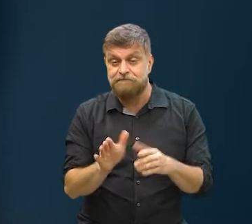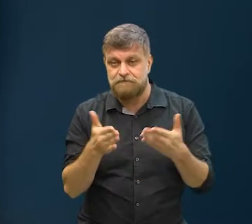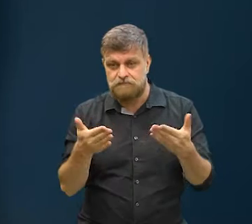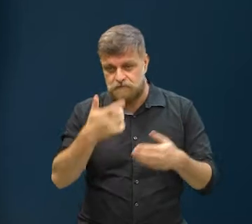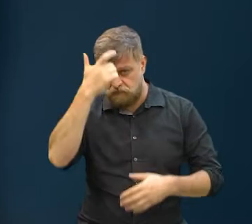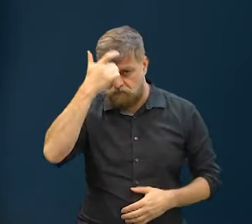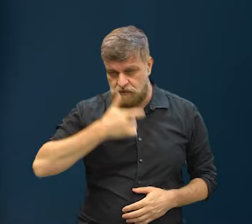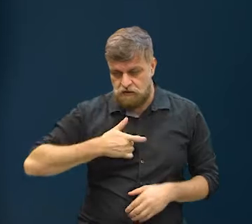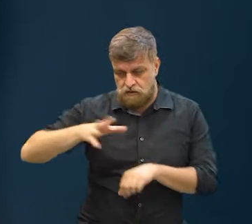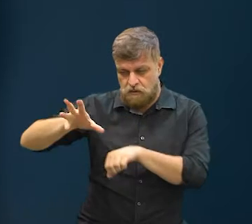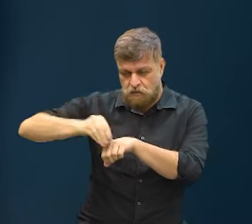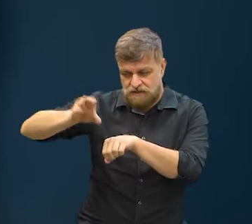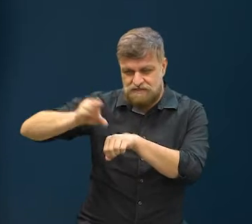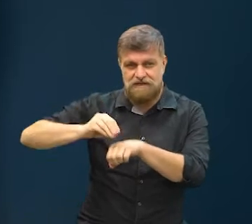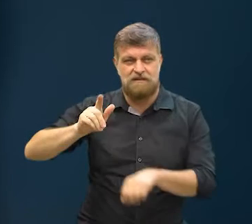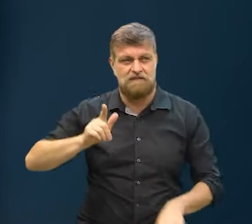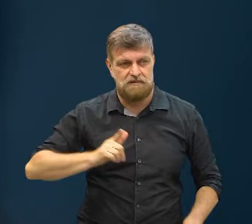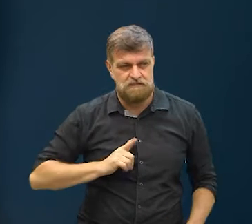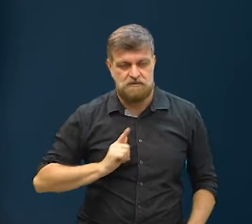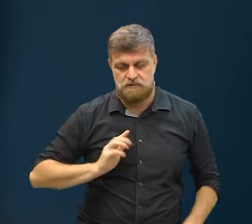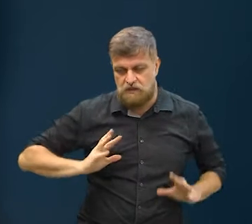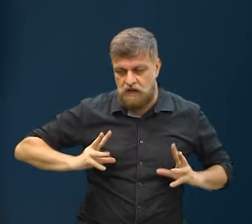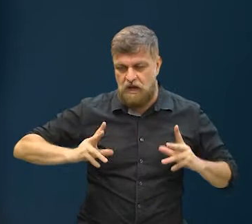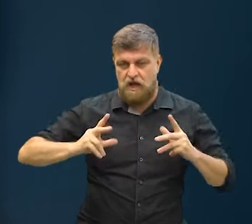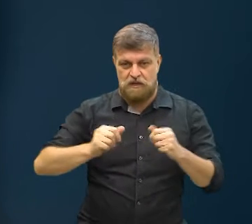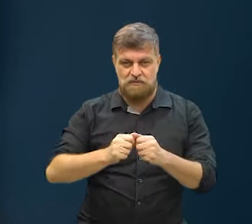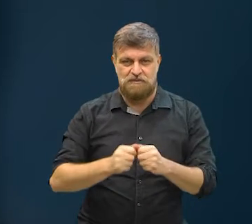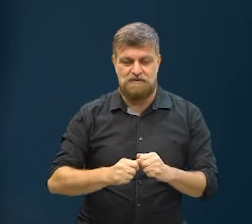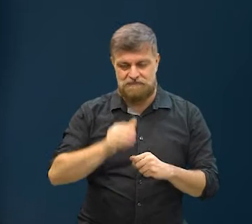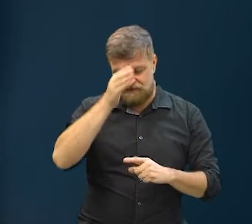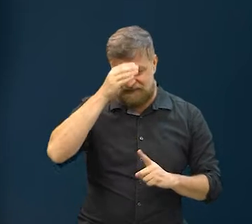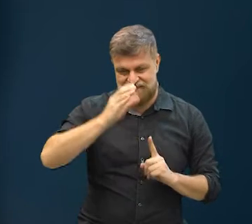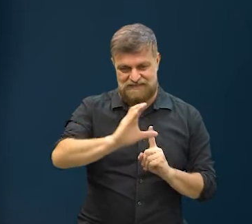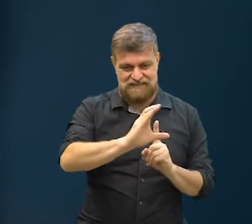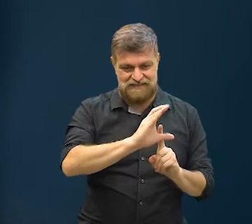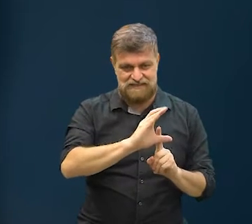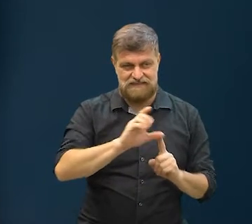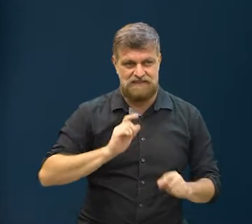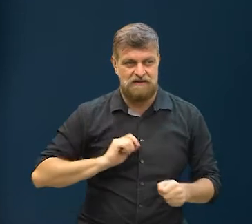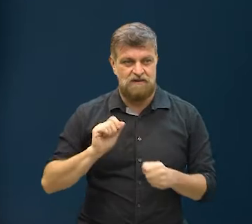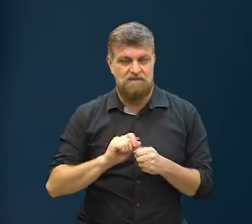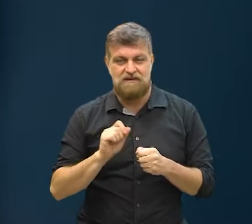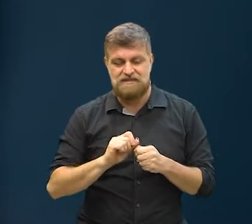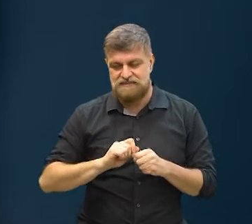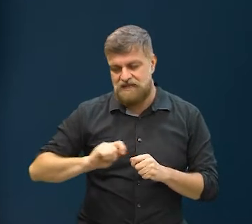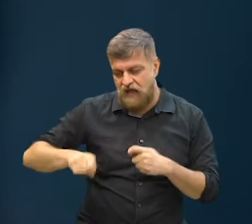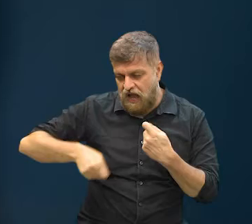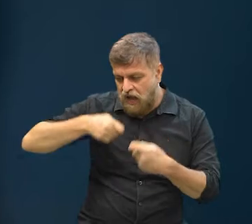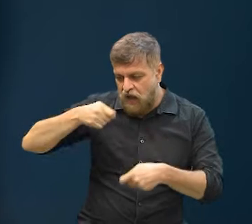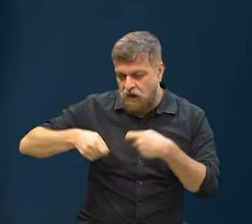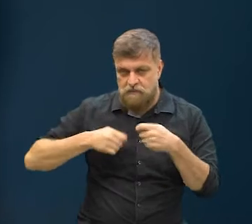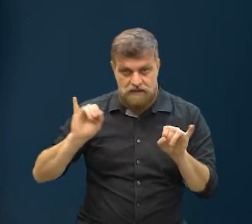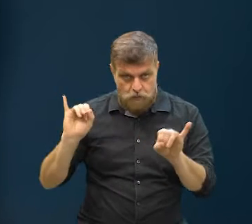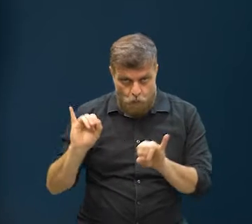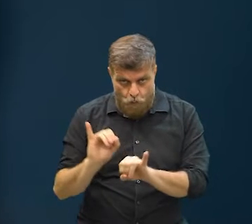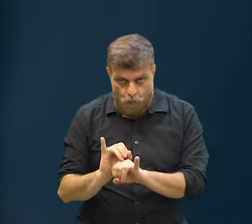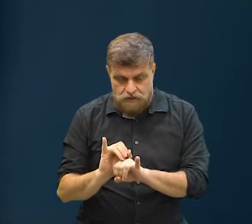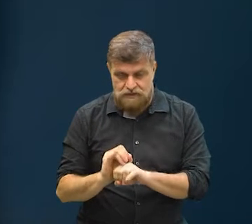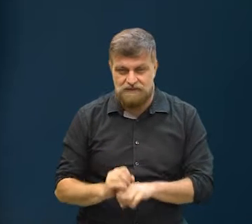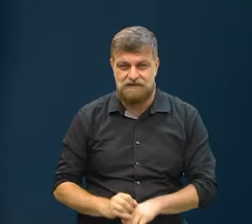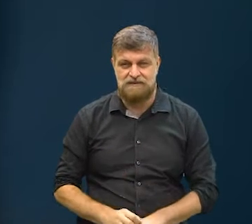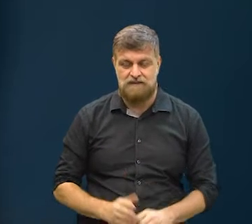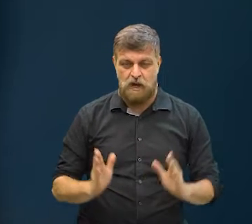Então, como eu tinha muito conhecimento também, né? Tem toda essa parte das minhas clientes, eu estava fazendo comidas fitness. Aí, quando vinha a época